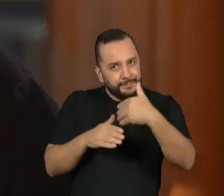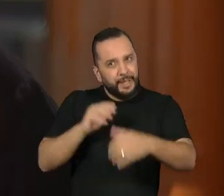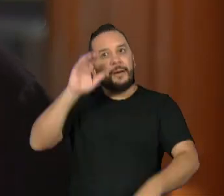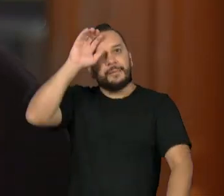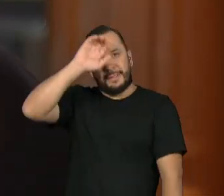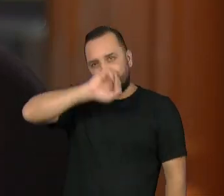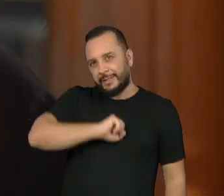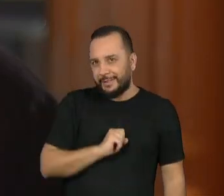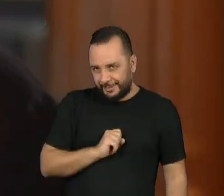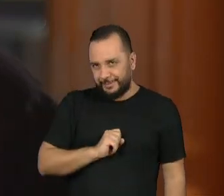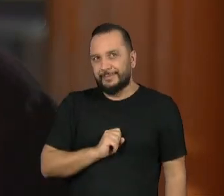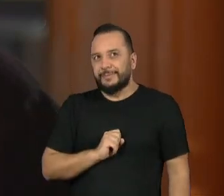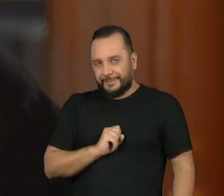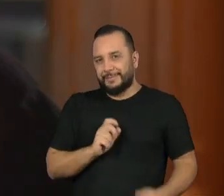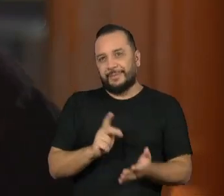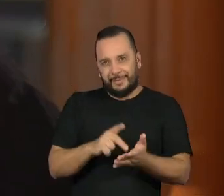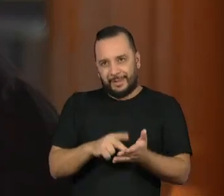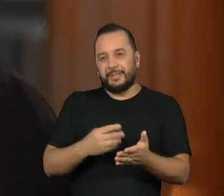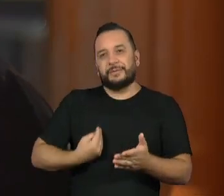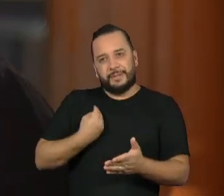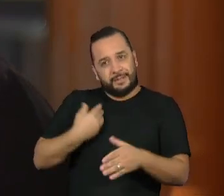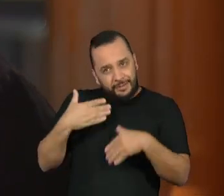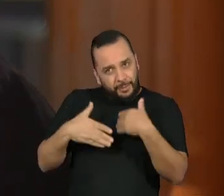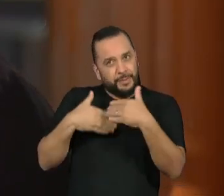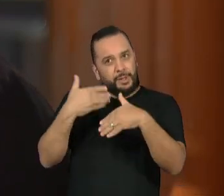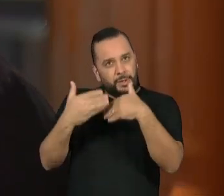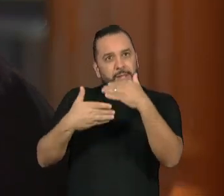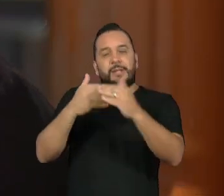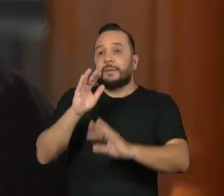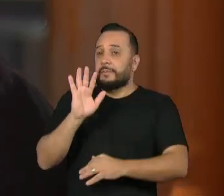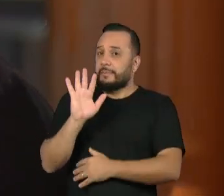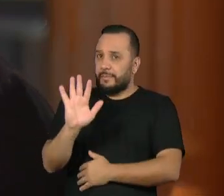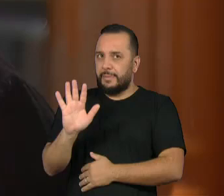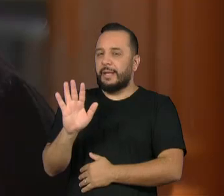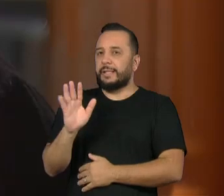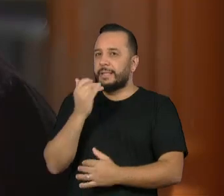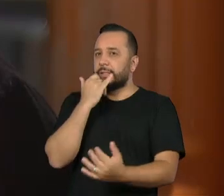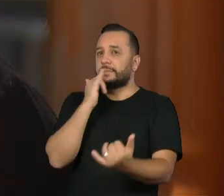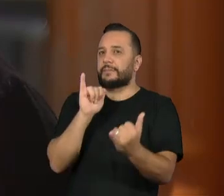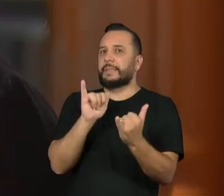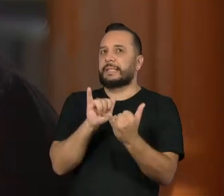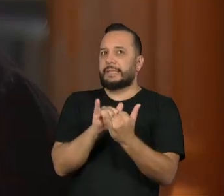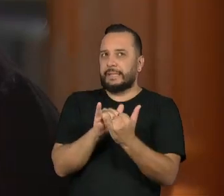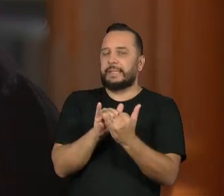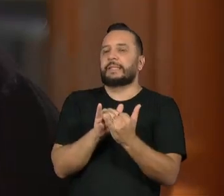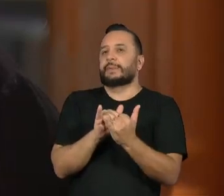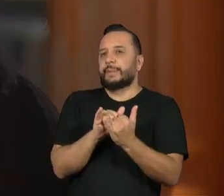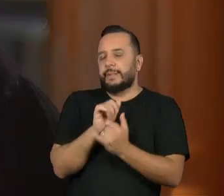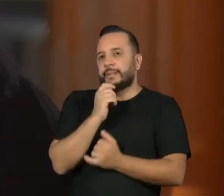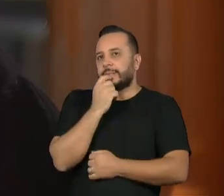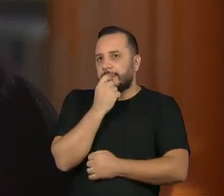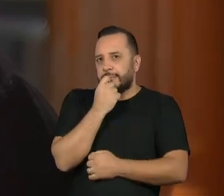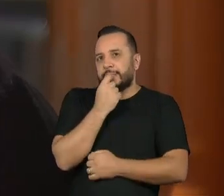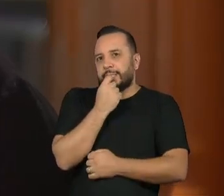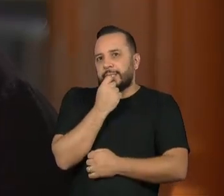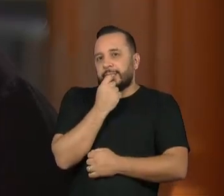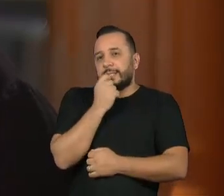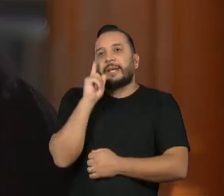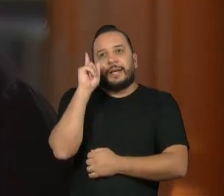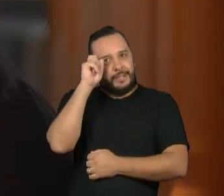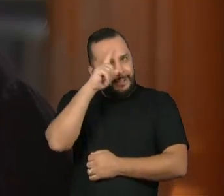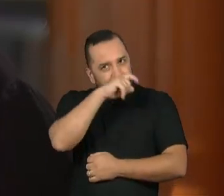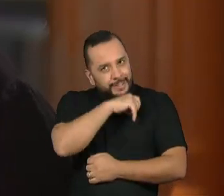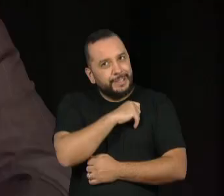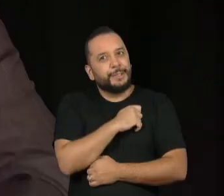aí sofrendo tô melhorando mas o perdão é uma coisa né É